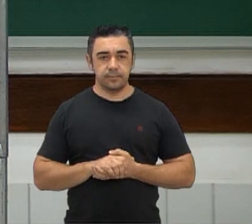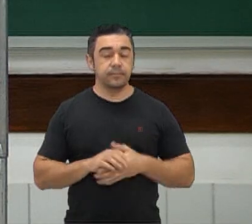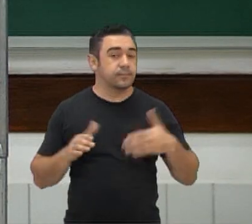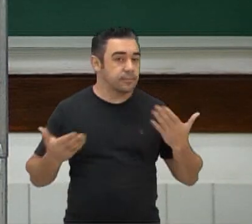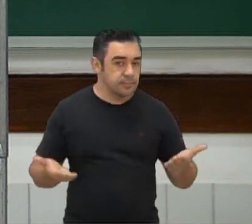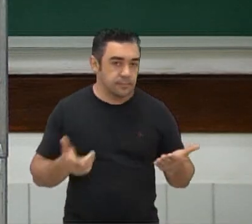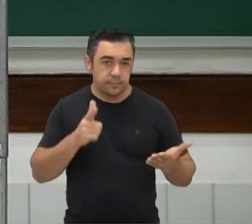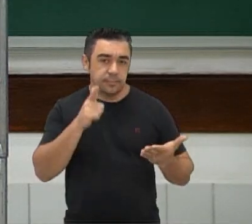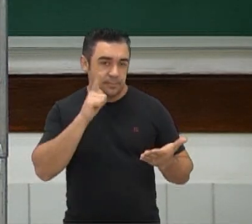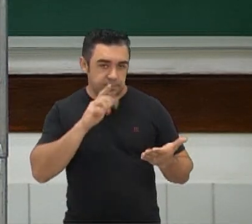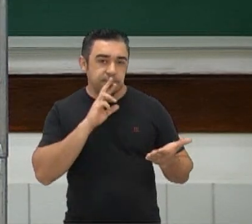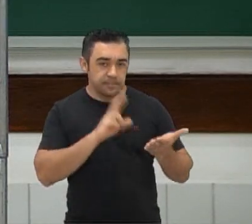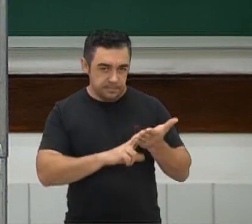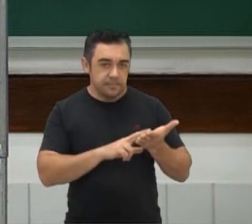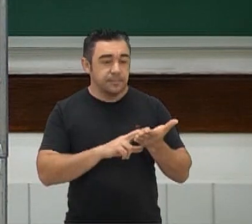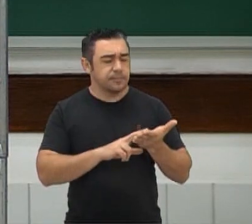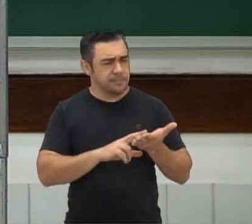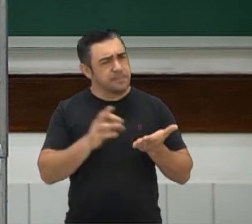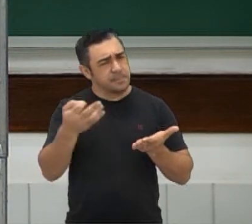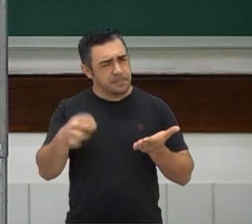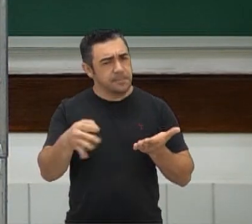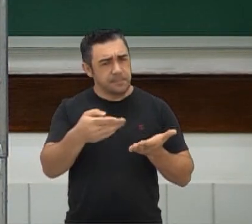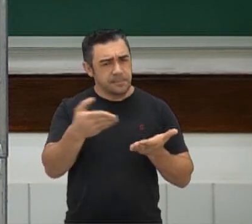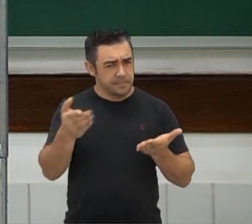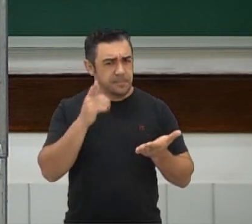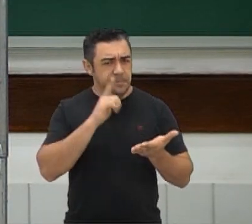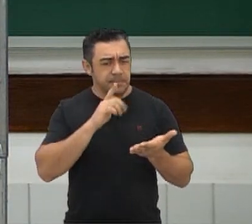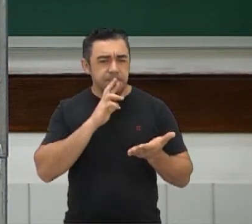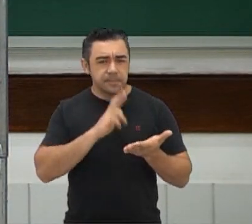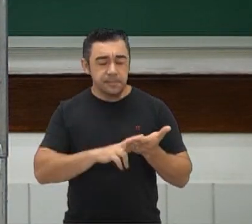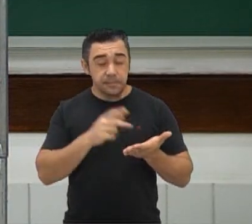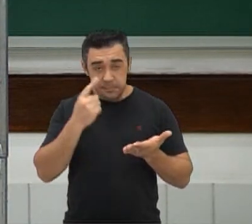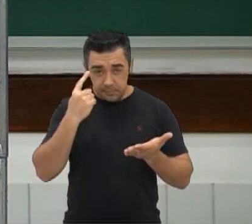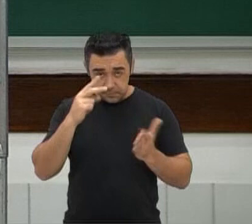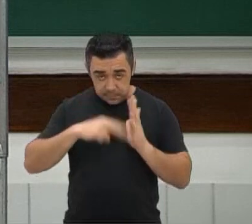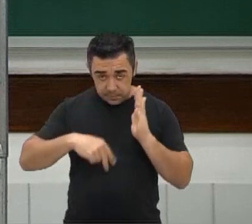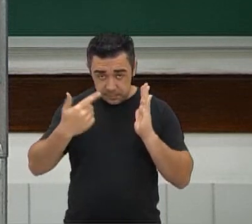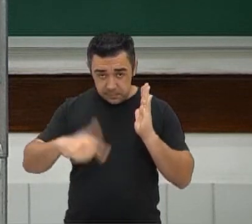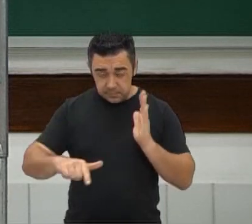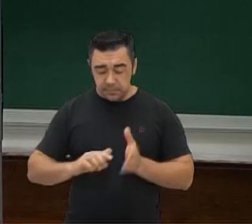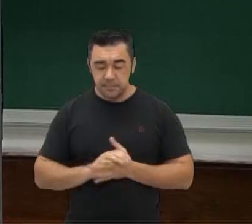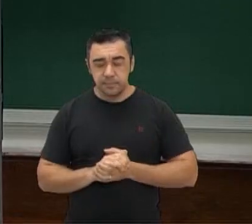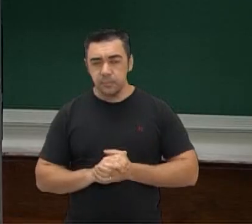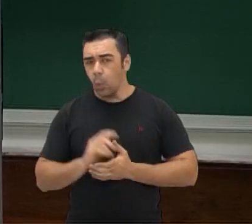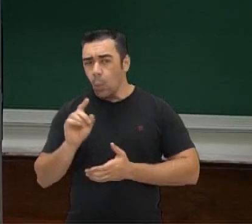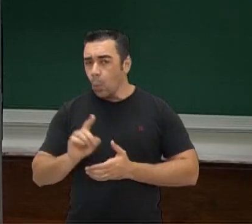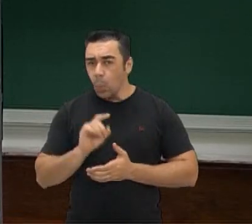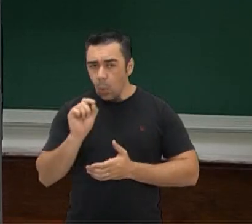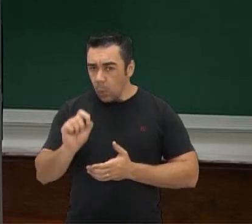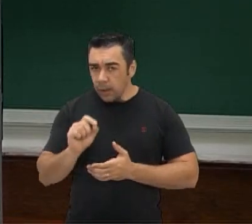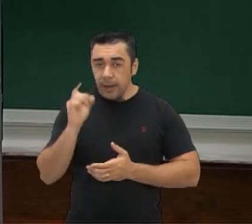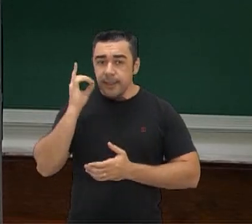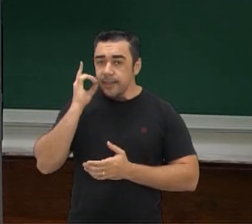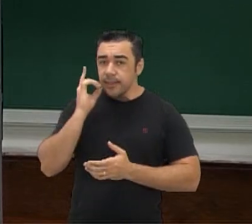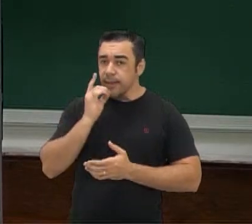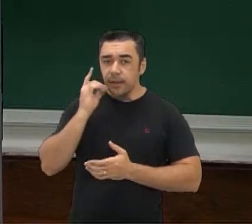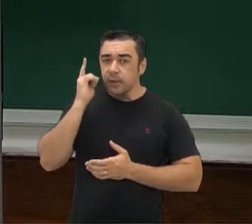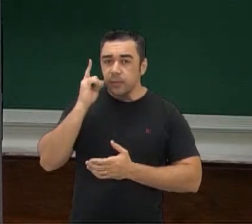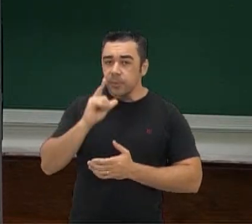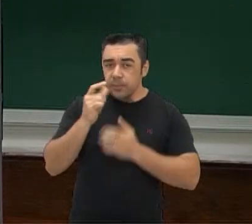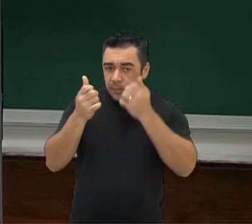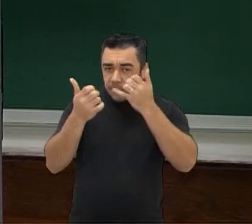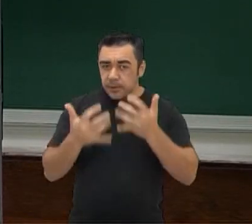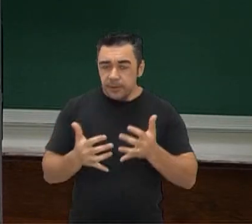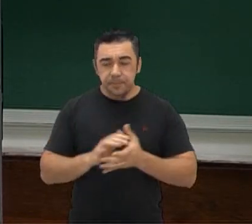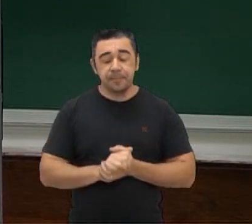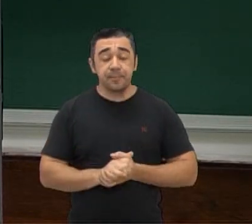E aí, gente, conseguiu? Tenho certeza que a maioria de vocês conseguiu. Então, vamos ler junto novamente aqui. Então, o que o darwinismo não era capaz de explicar?